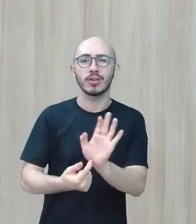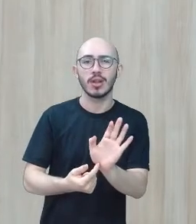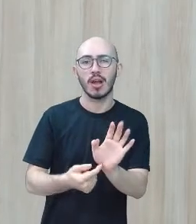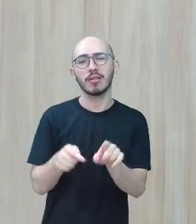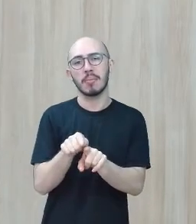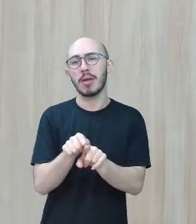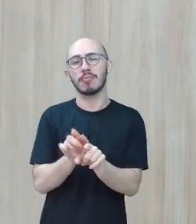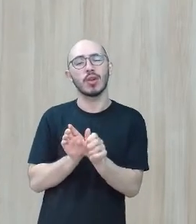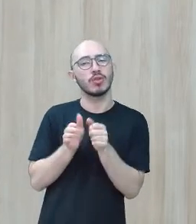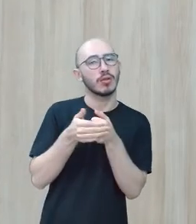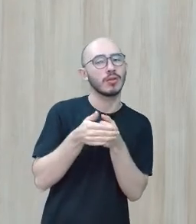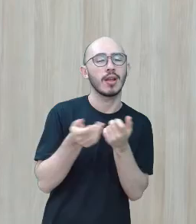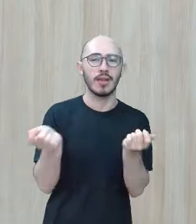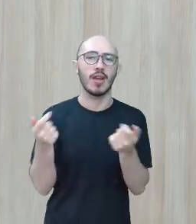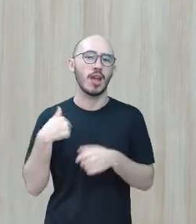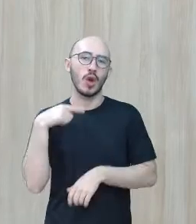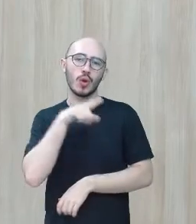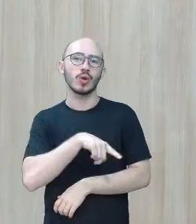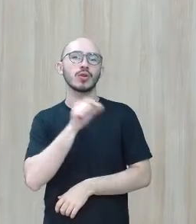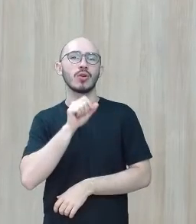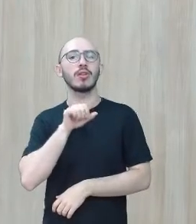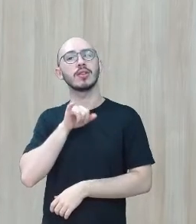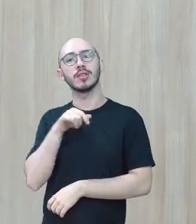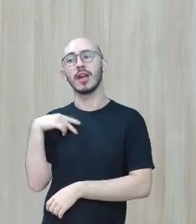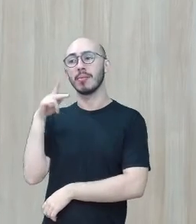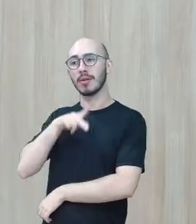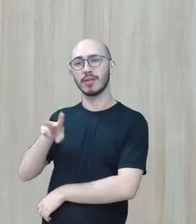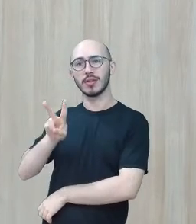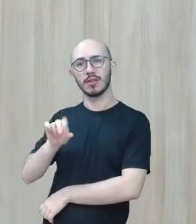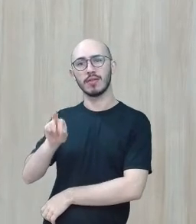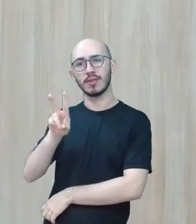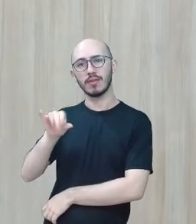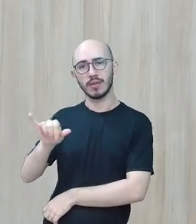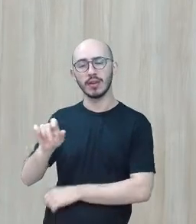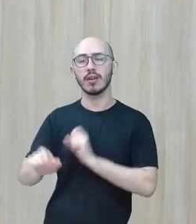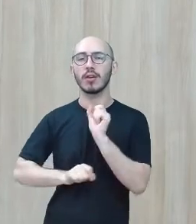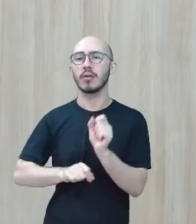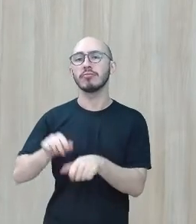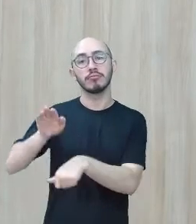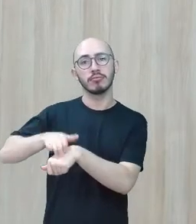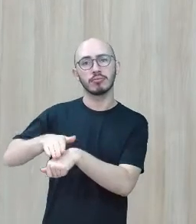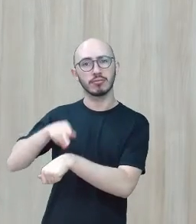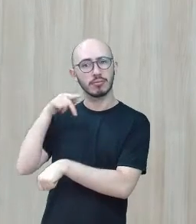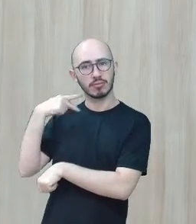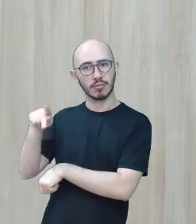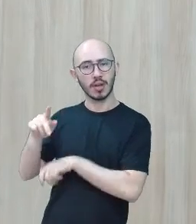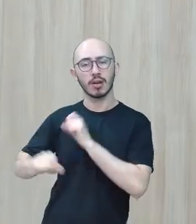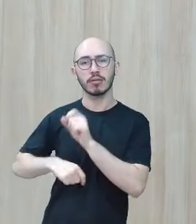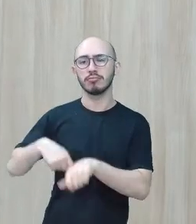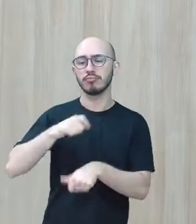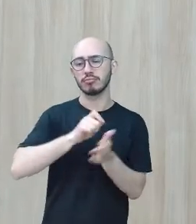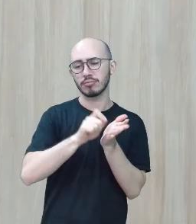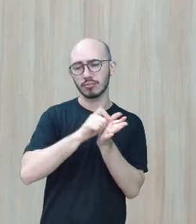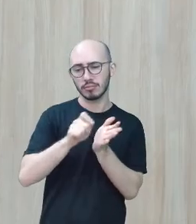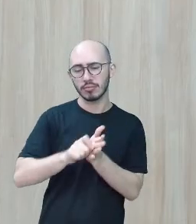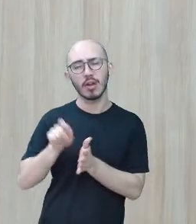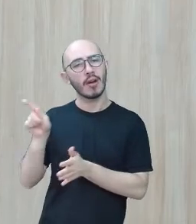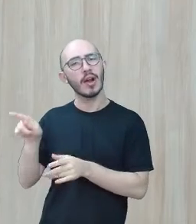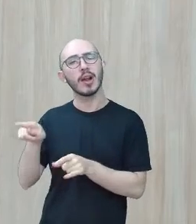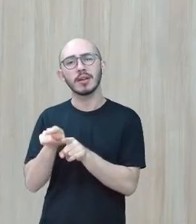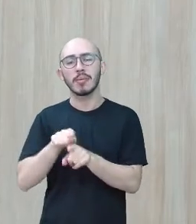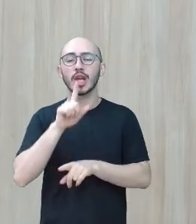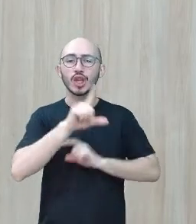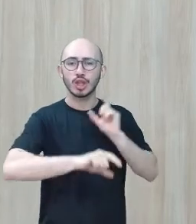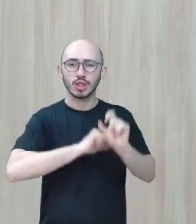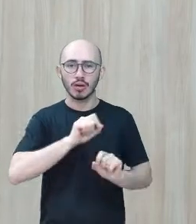vou mostrar. Se a professora Vivi fizer a autobiografia dela, ela vai escolher o que ela vai colocar lá.